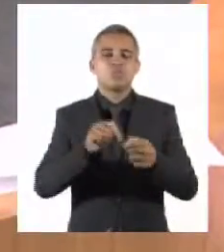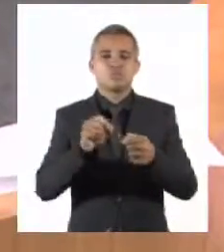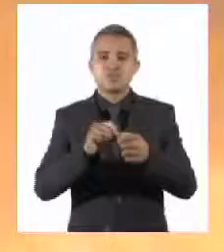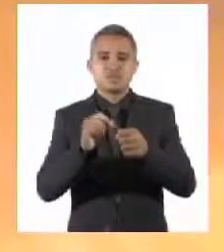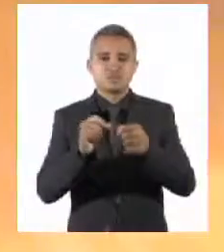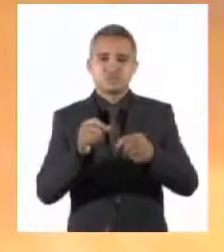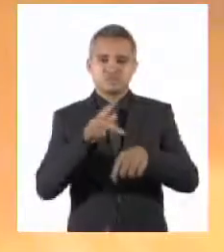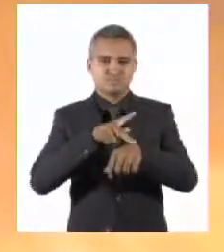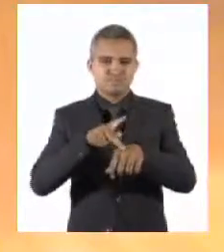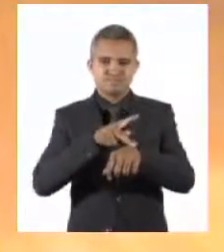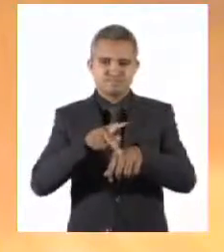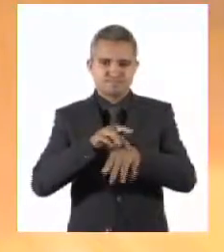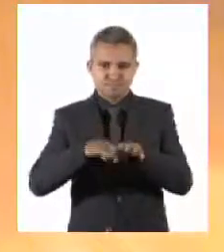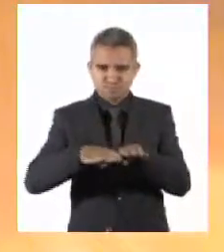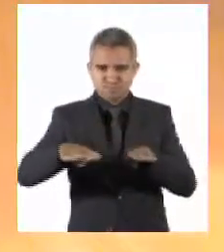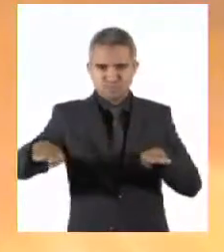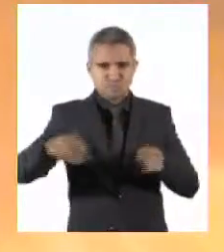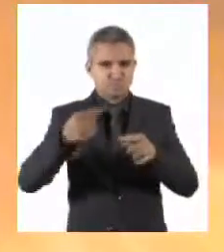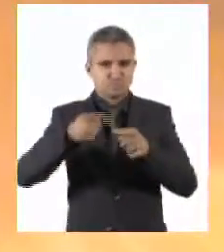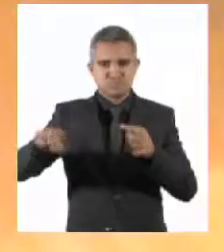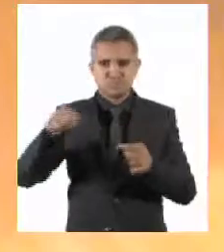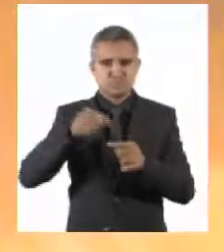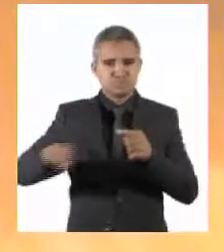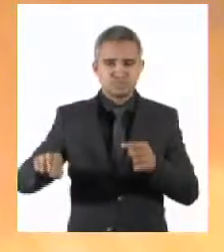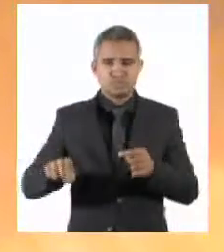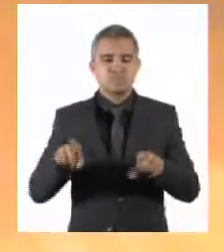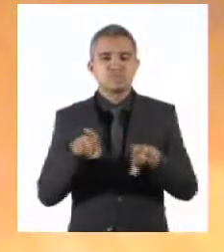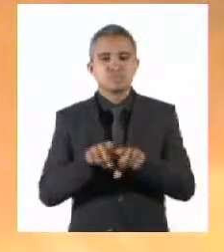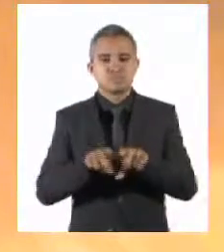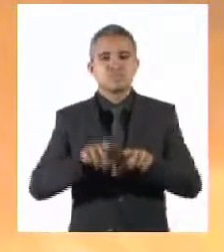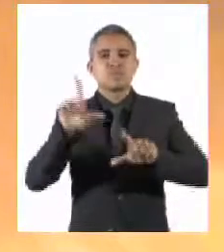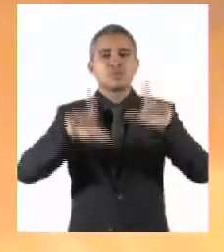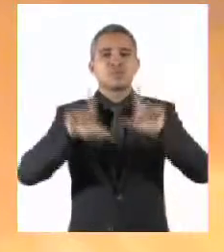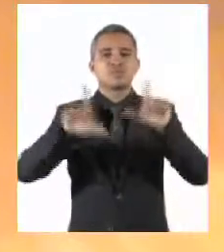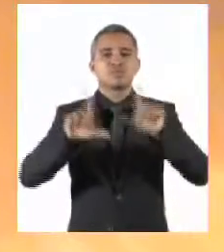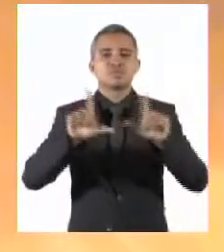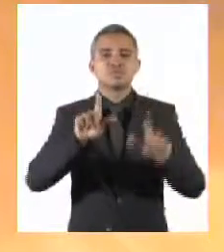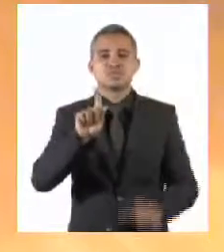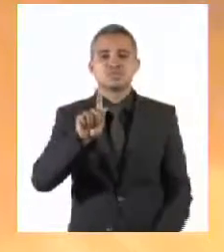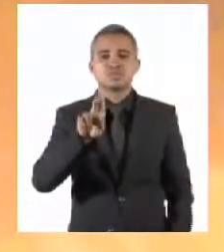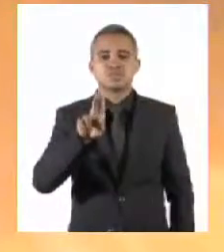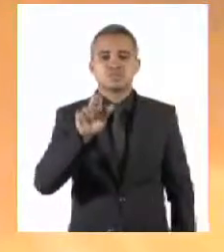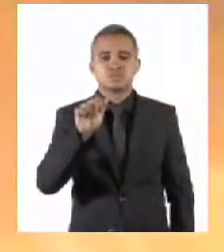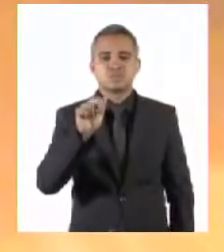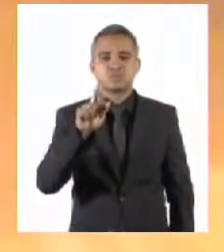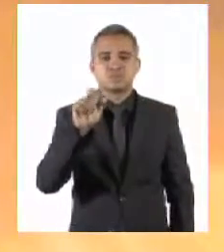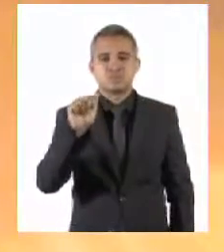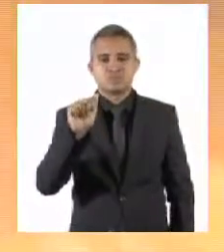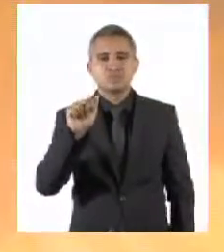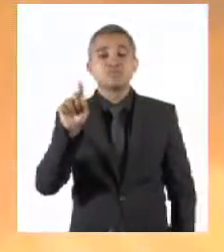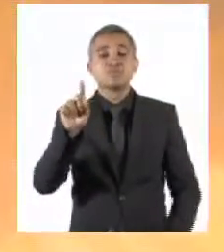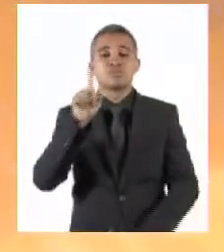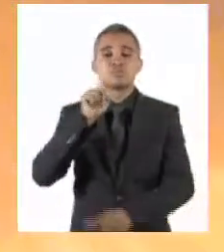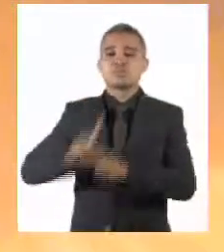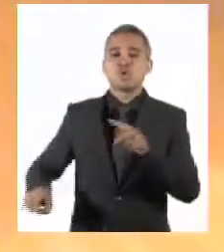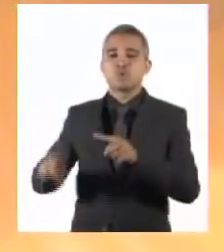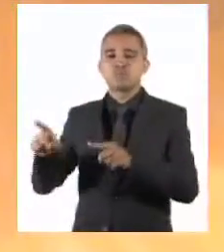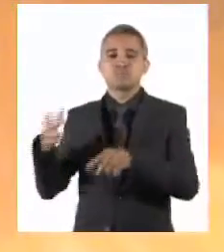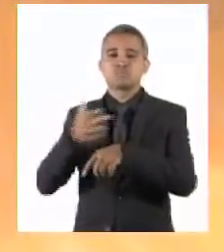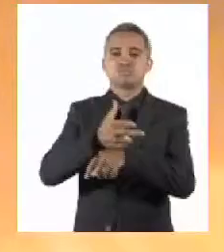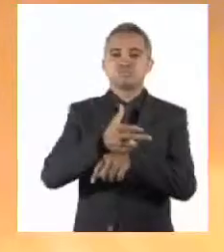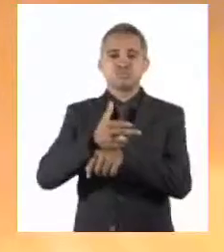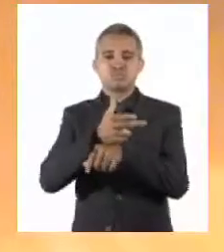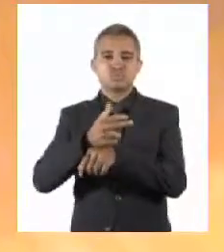indústria. Inclusive a TV Guará, que estava fazendo a cobertura, de repente a TV Guará foi proibida